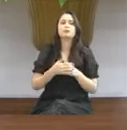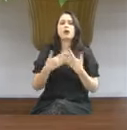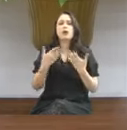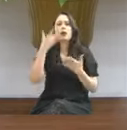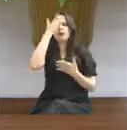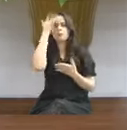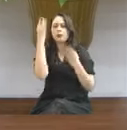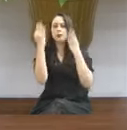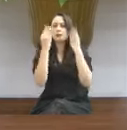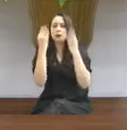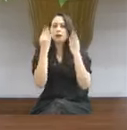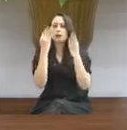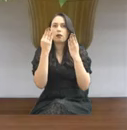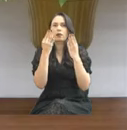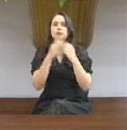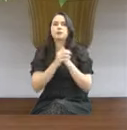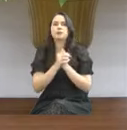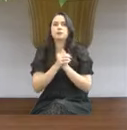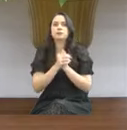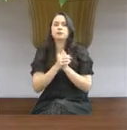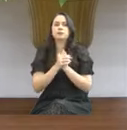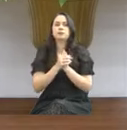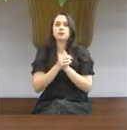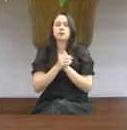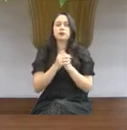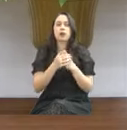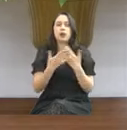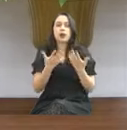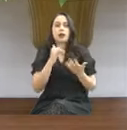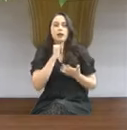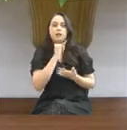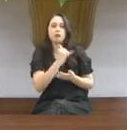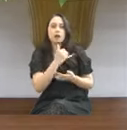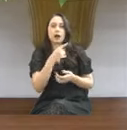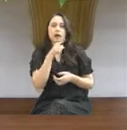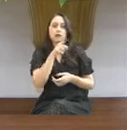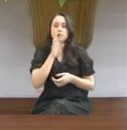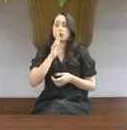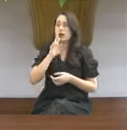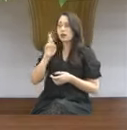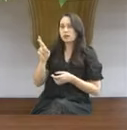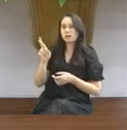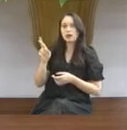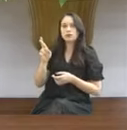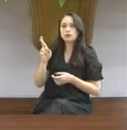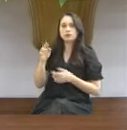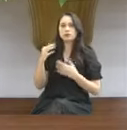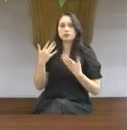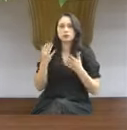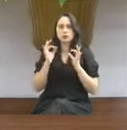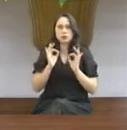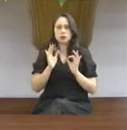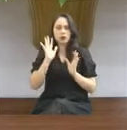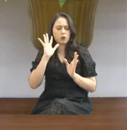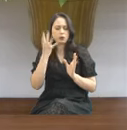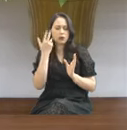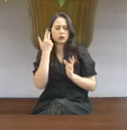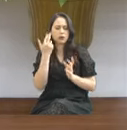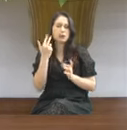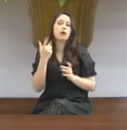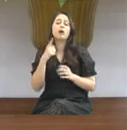terapeuta diz a ação. Você responde, é uma reação. E há